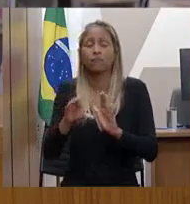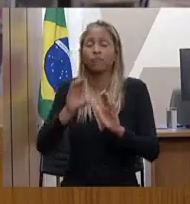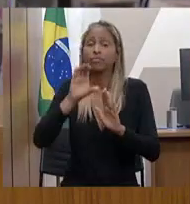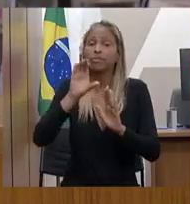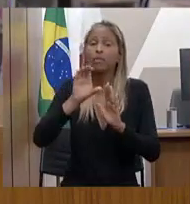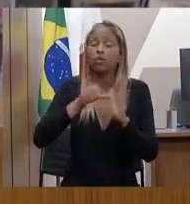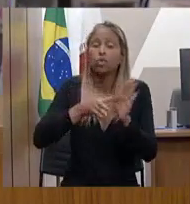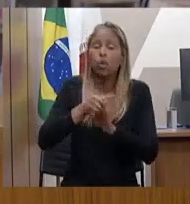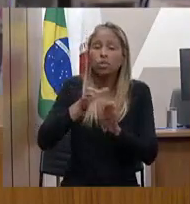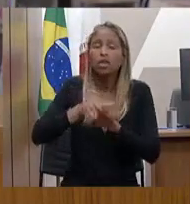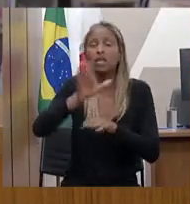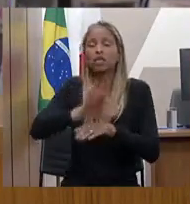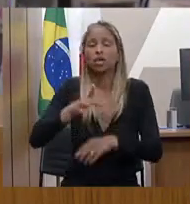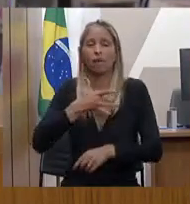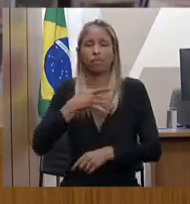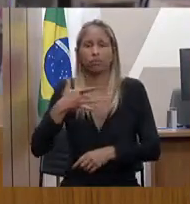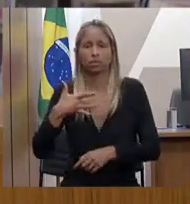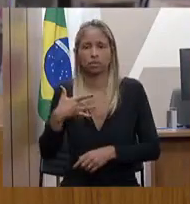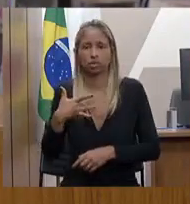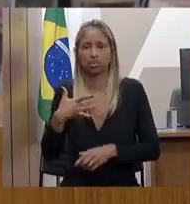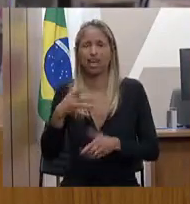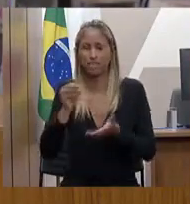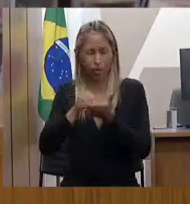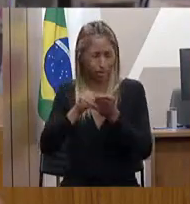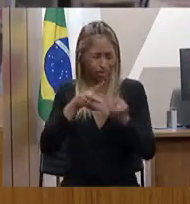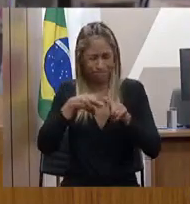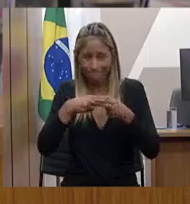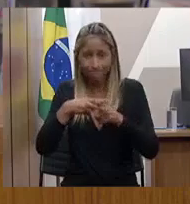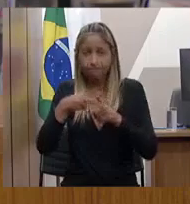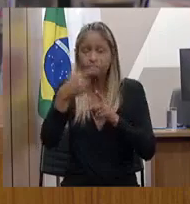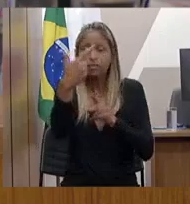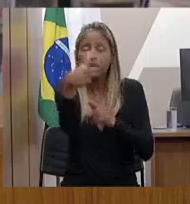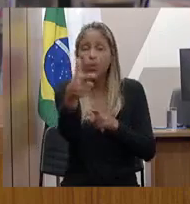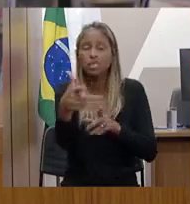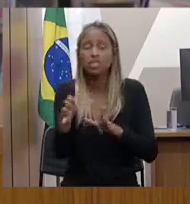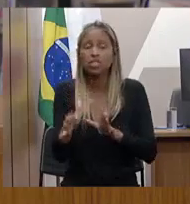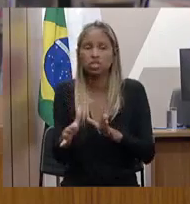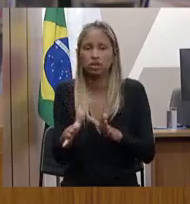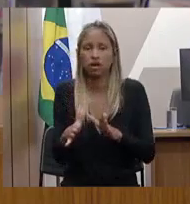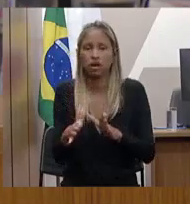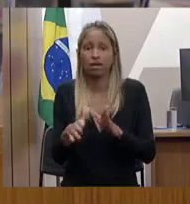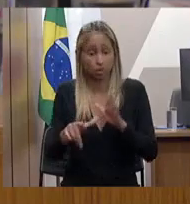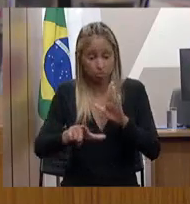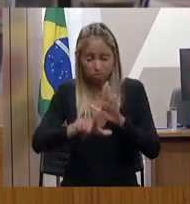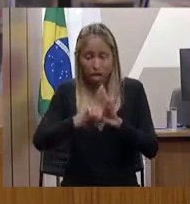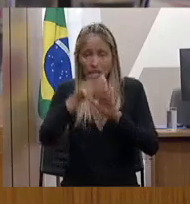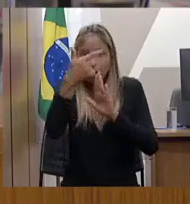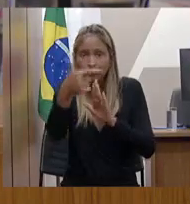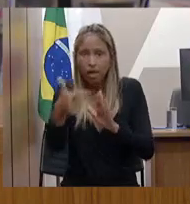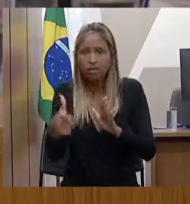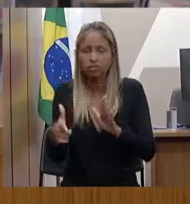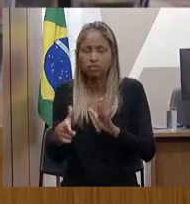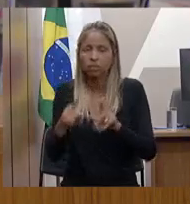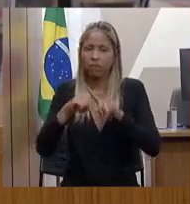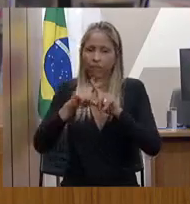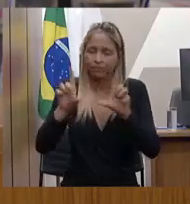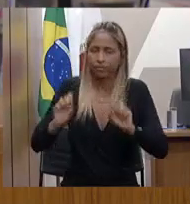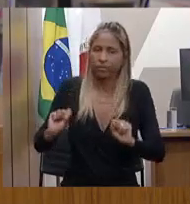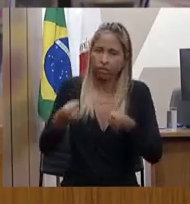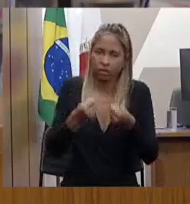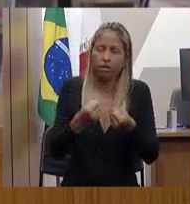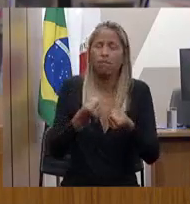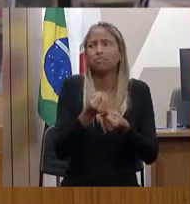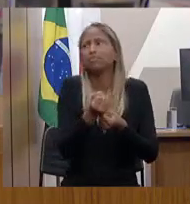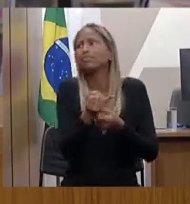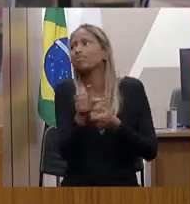Nacional de saúde ele está irregular ele não existe e a gente precisa é apesar dos esforços